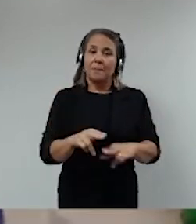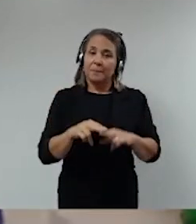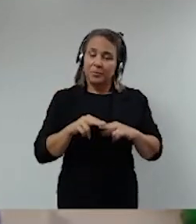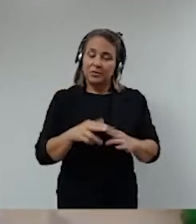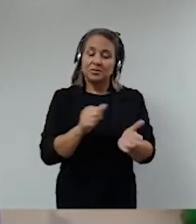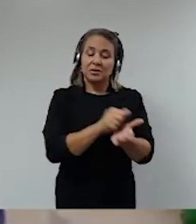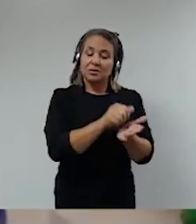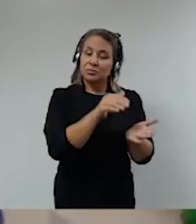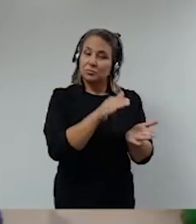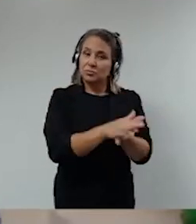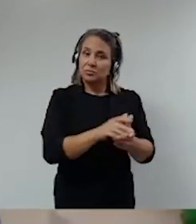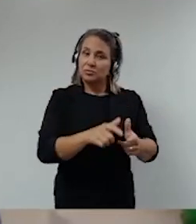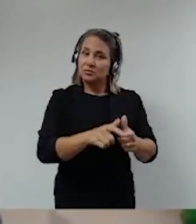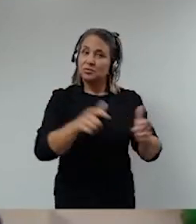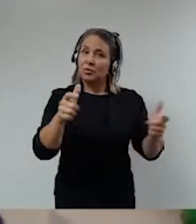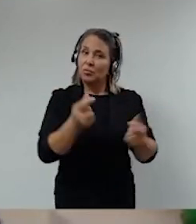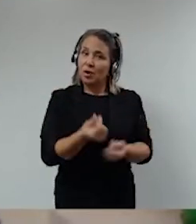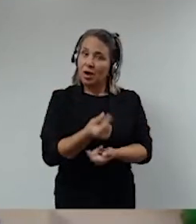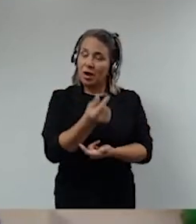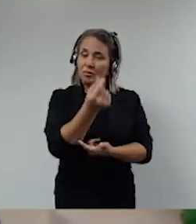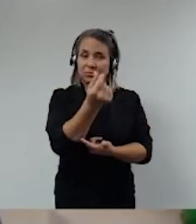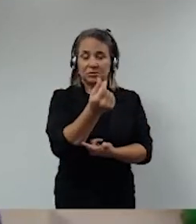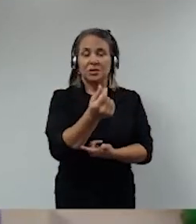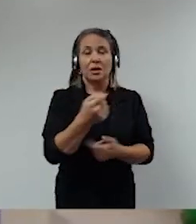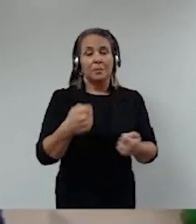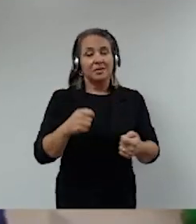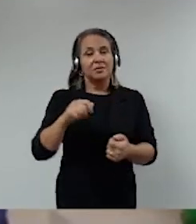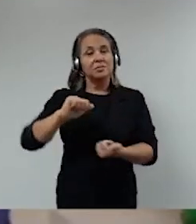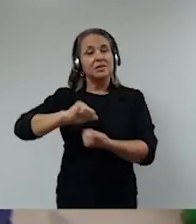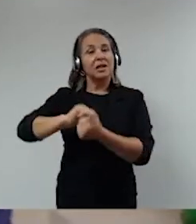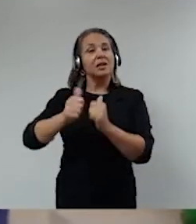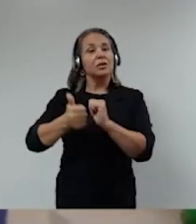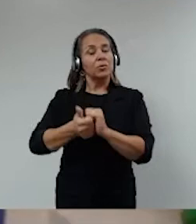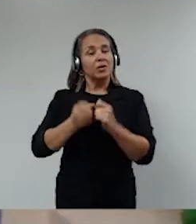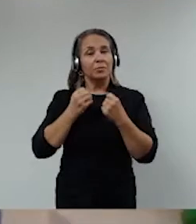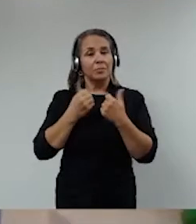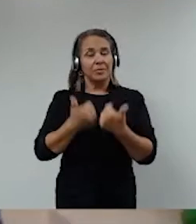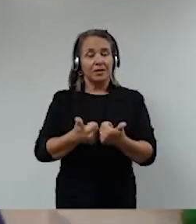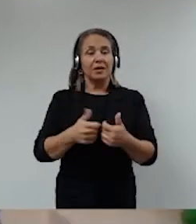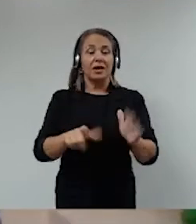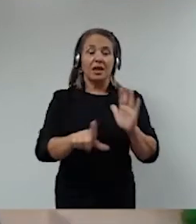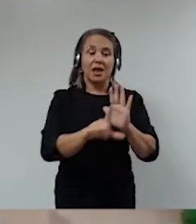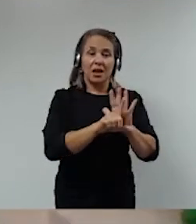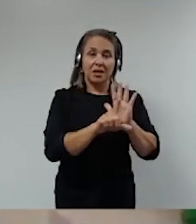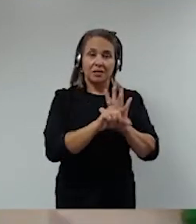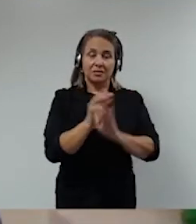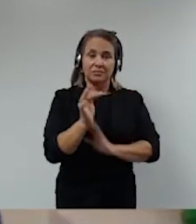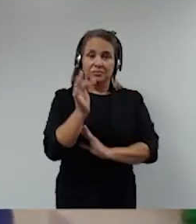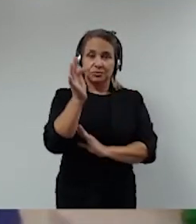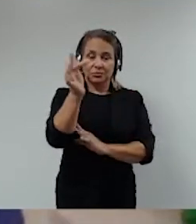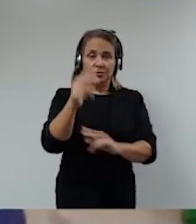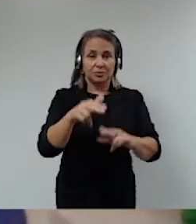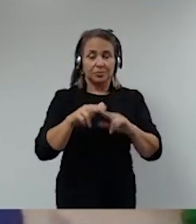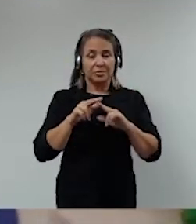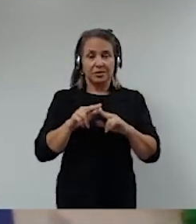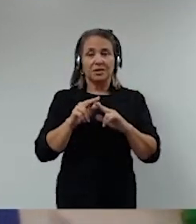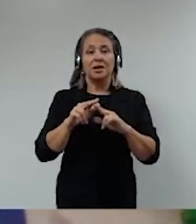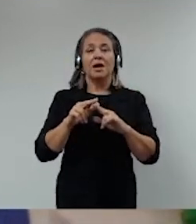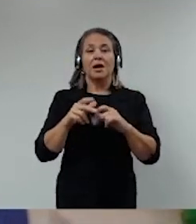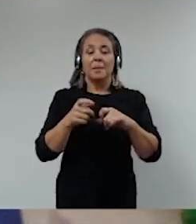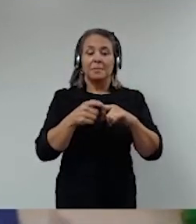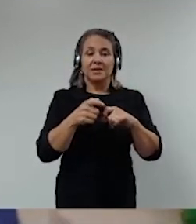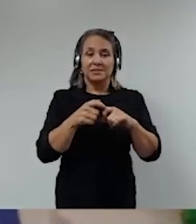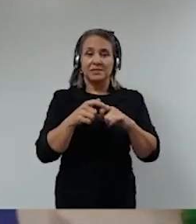são altíssimas previstas na lei. Então, a gente tem que adequar bem e a legislação futura acerca da telemedicina tem que prever